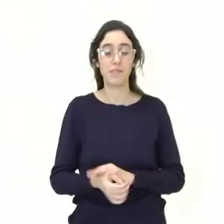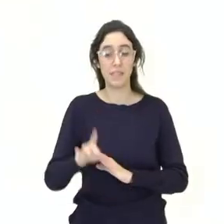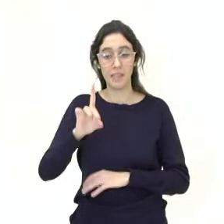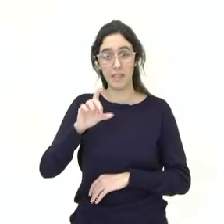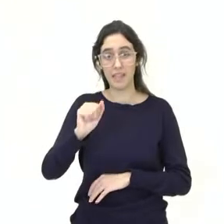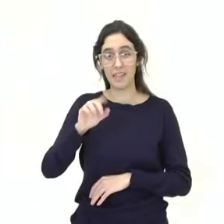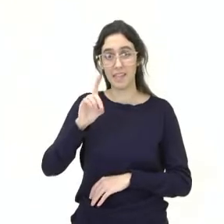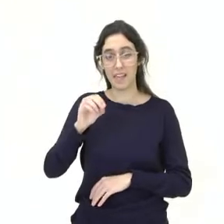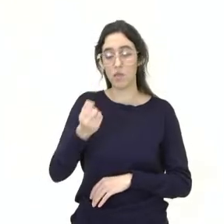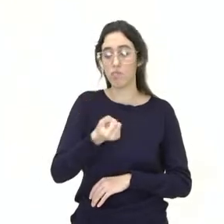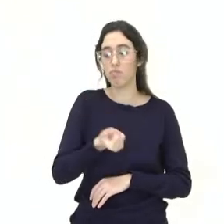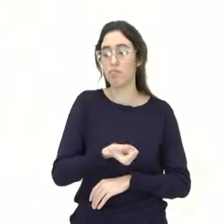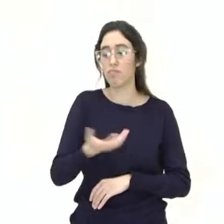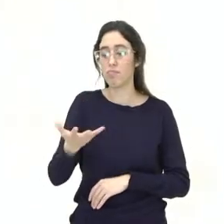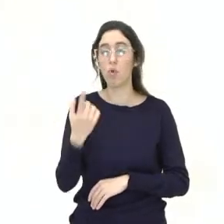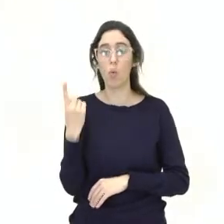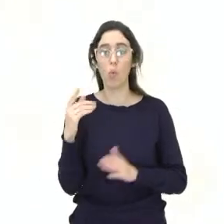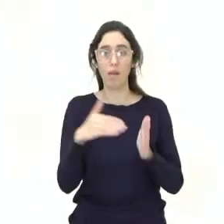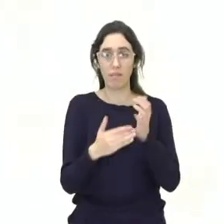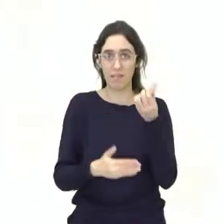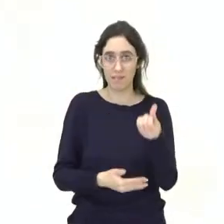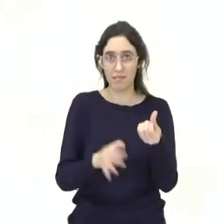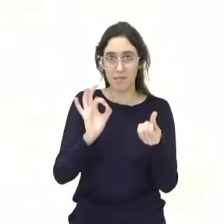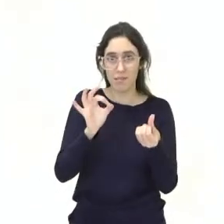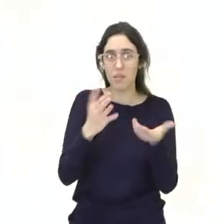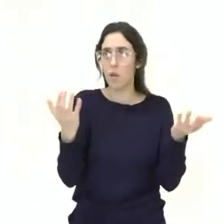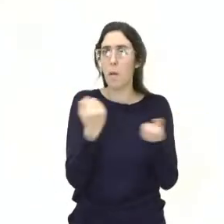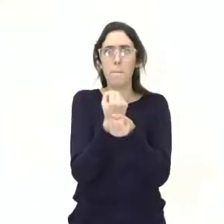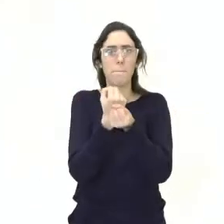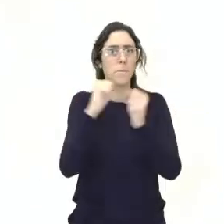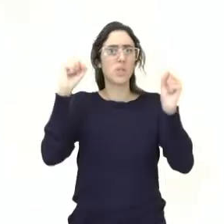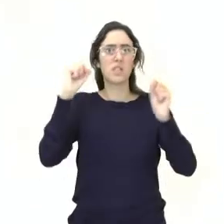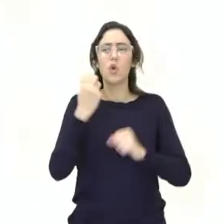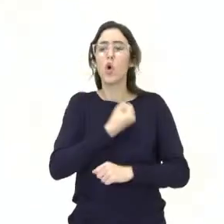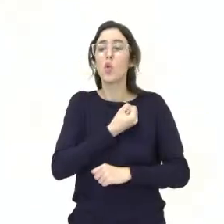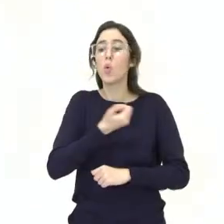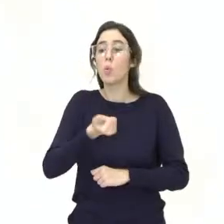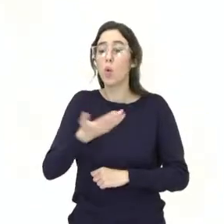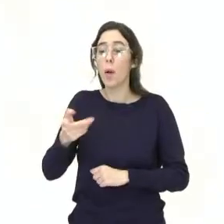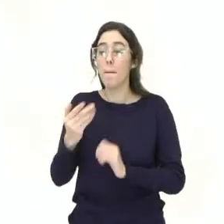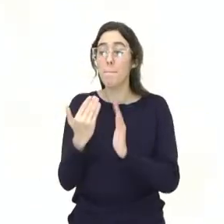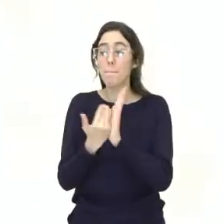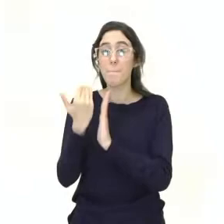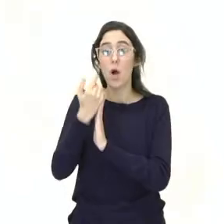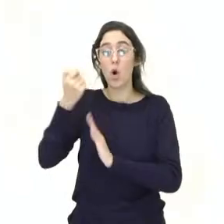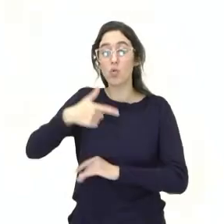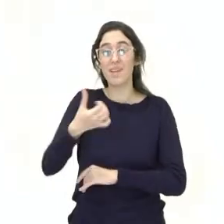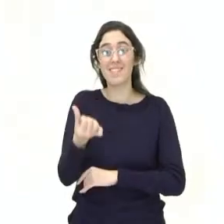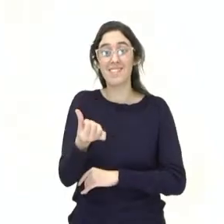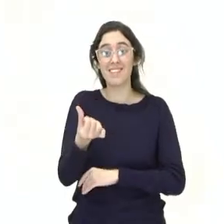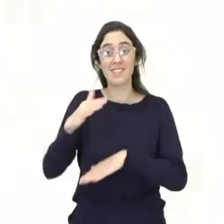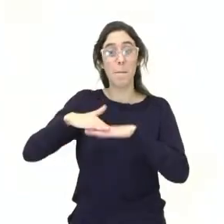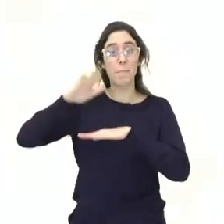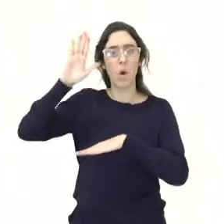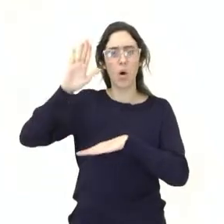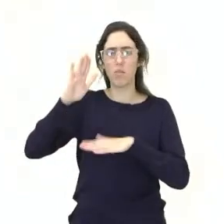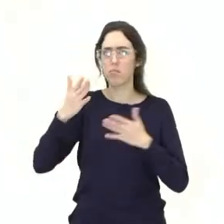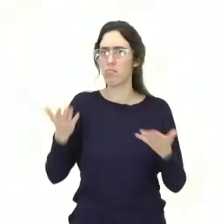as faces numeradas de 1 a 6. Portanto, é impossível sair um número maior do que 6. Ou seja, quantos